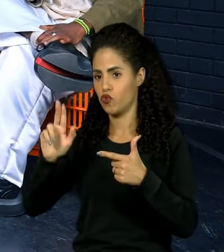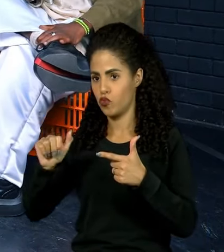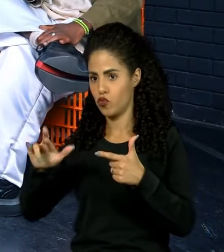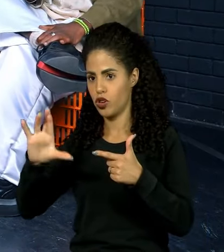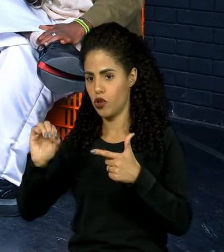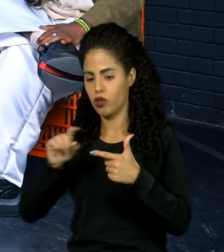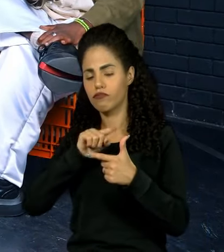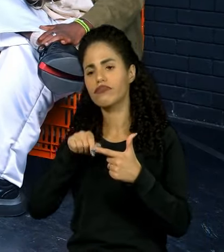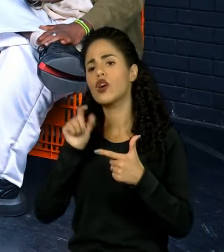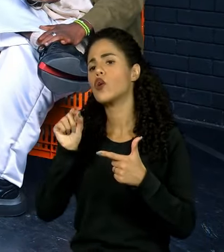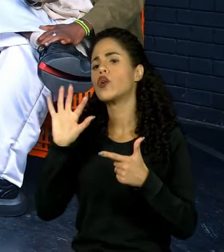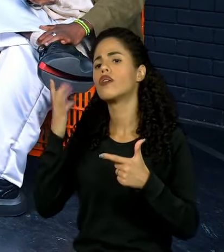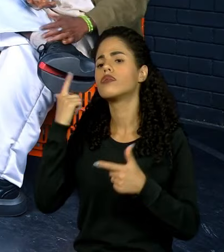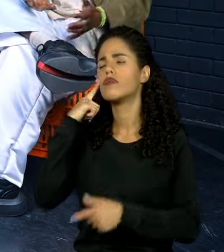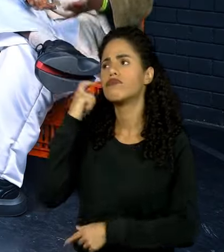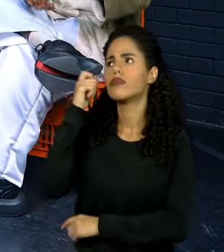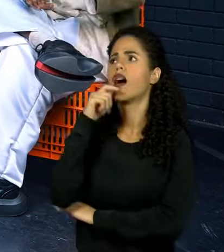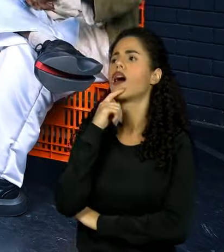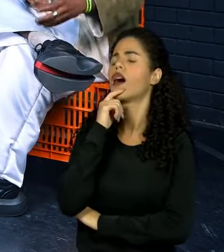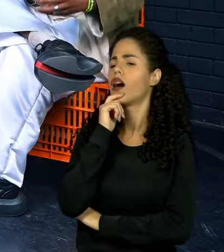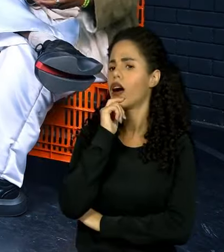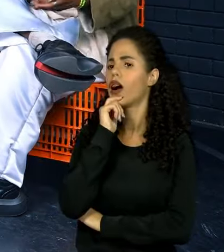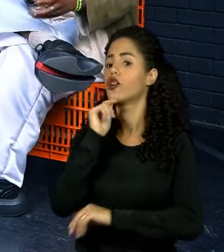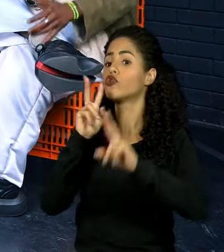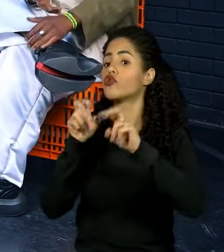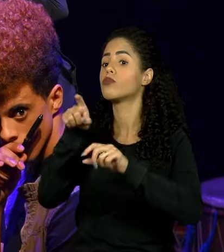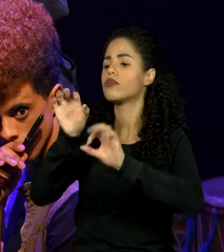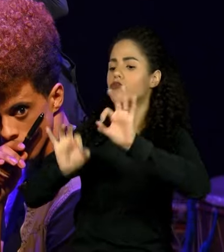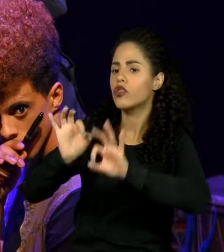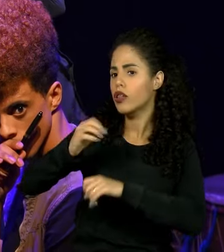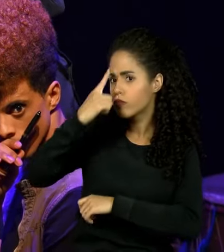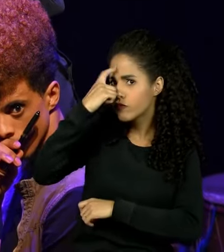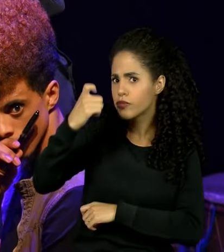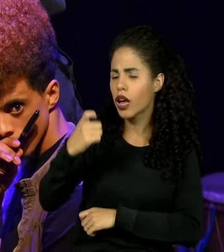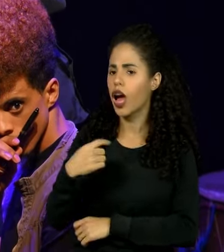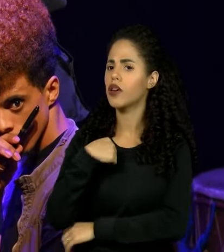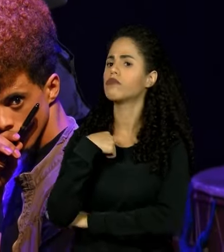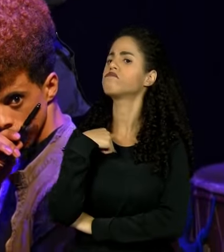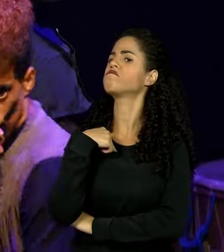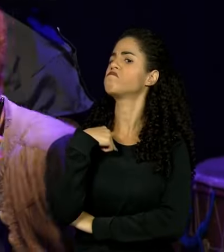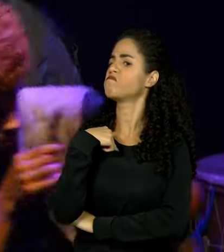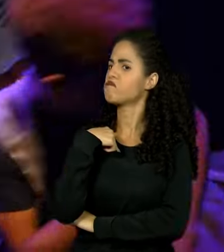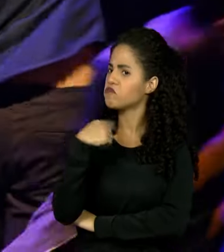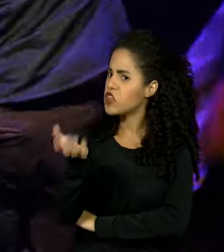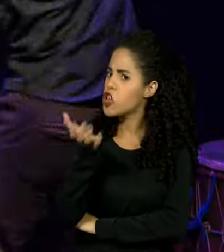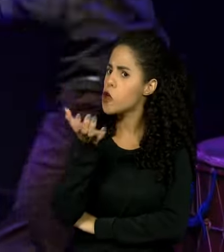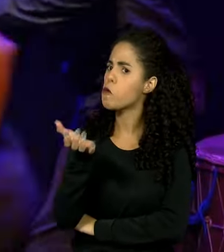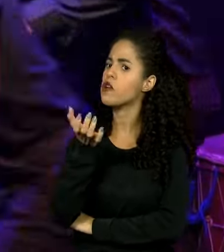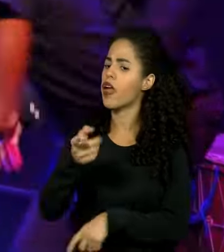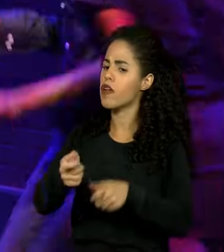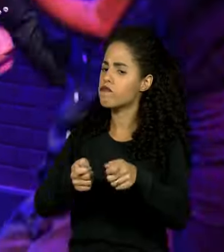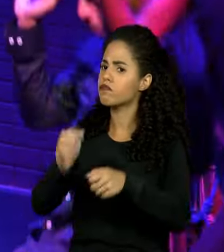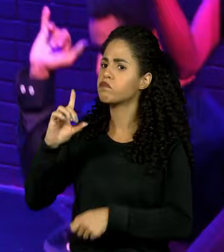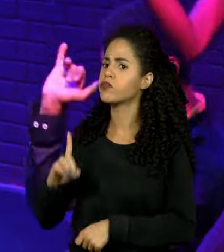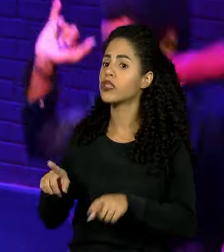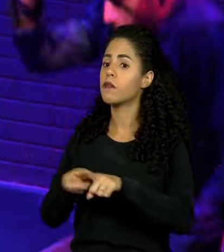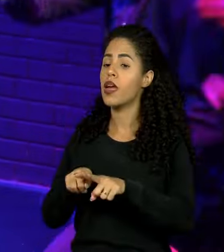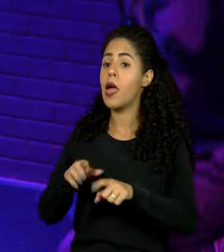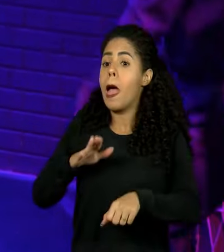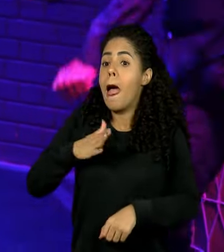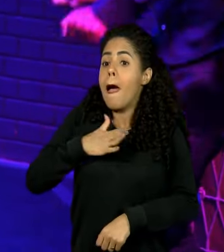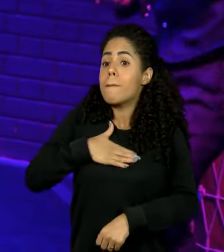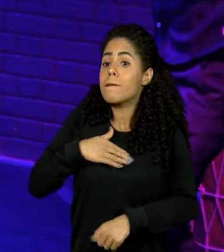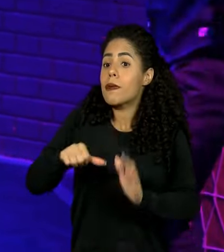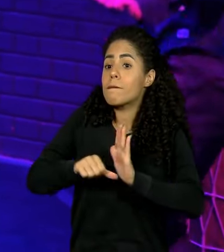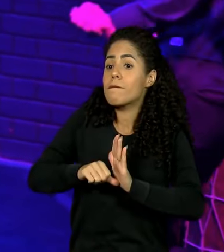surgiu e a Juliane me falou sobre esse projeto sobre essa ideia eu senti o desejo de dirigir e é a minha primeira direção solo né E quando eu